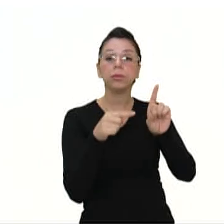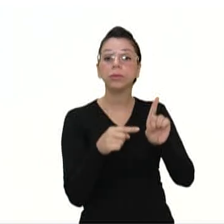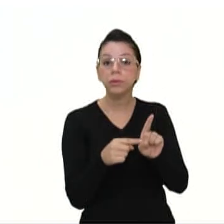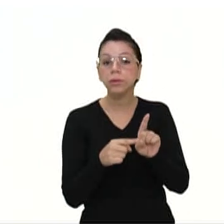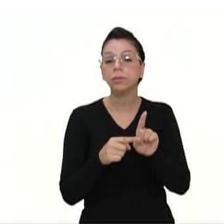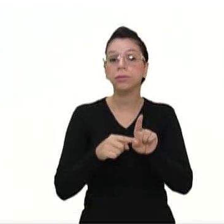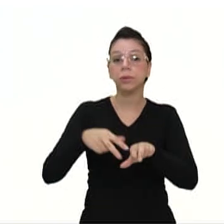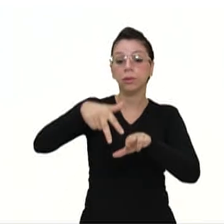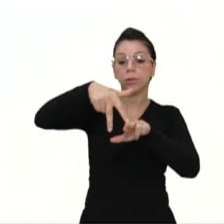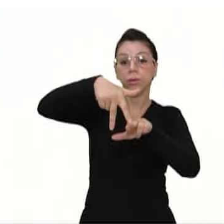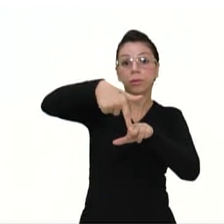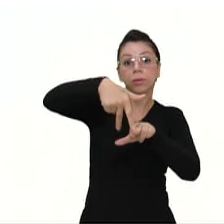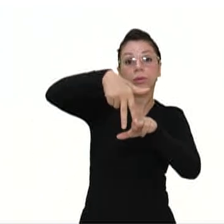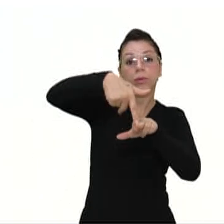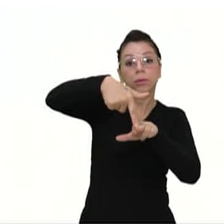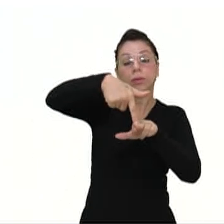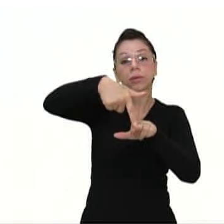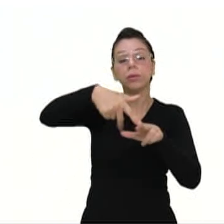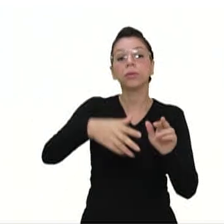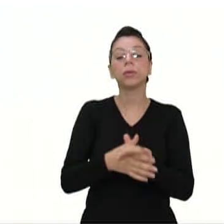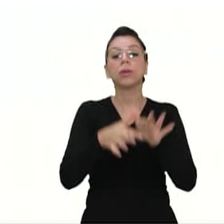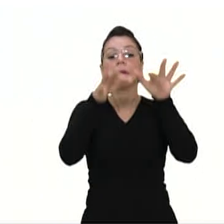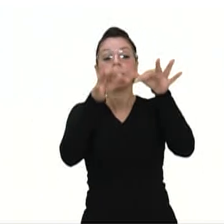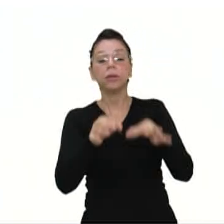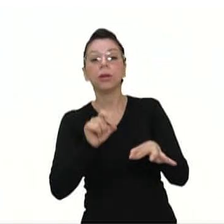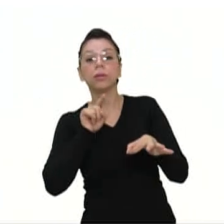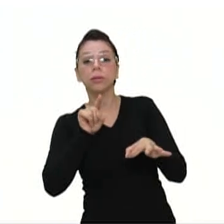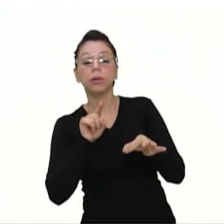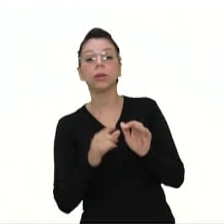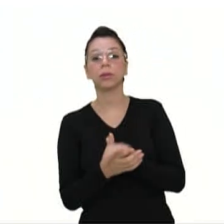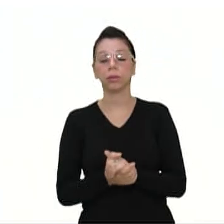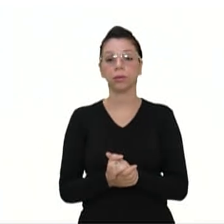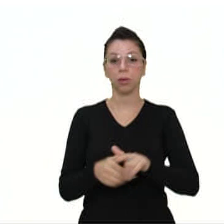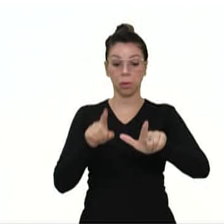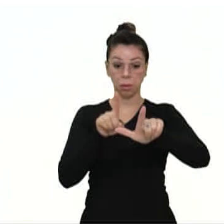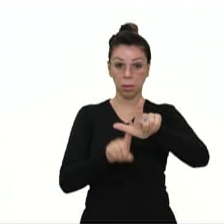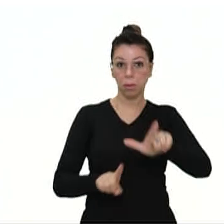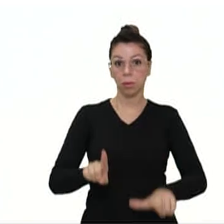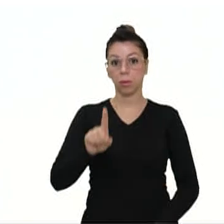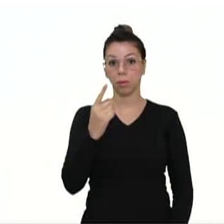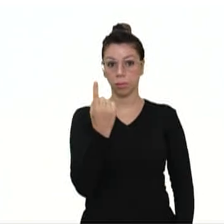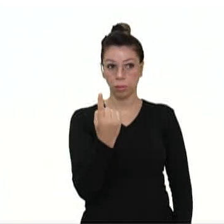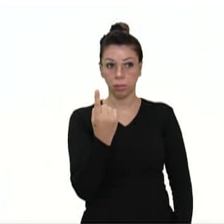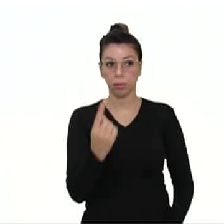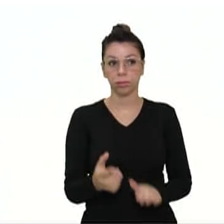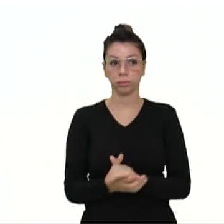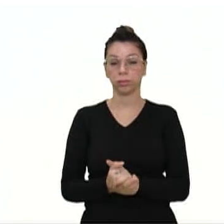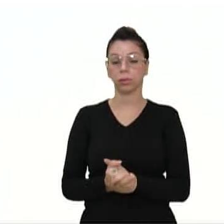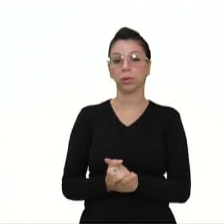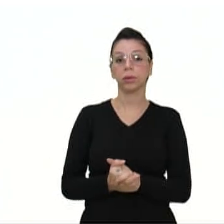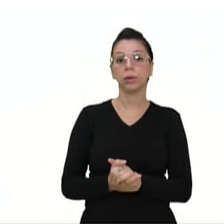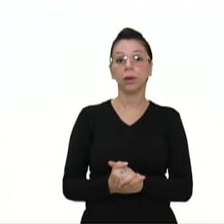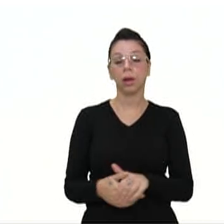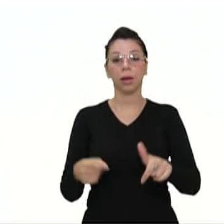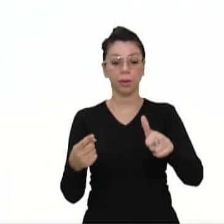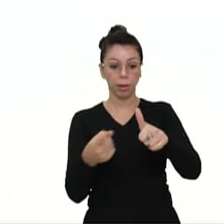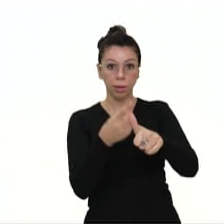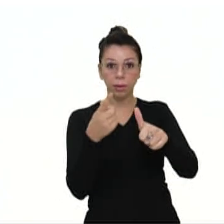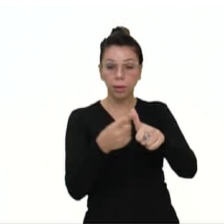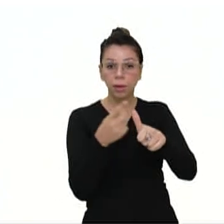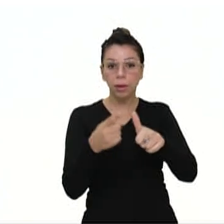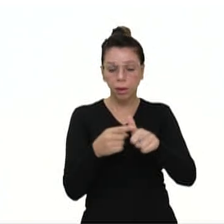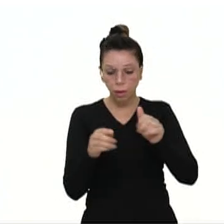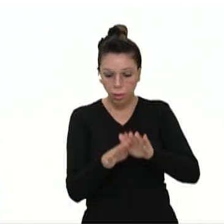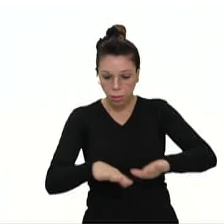é correto afirmar 1. O freestyle são manobras feitas em sequência no chão. B.